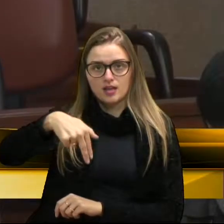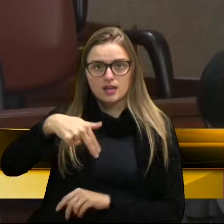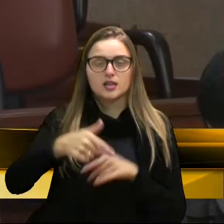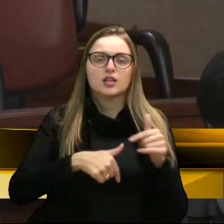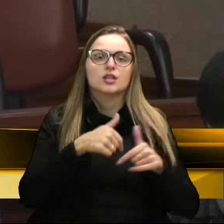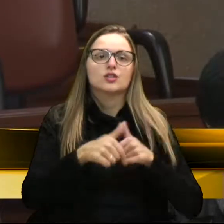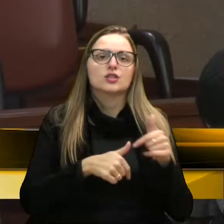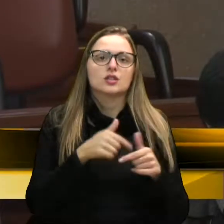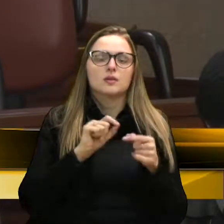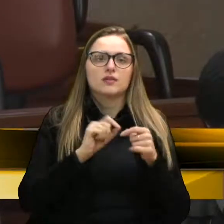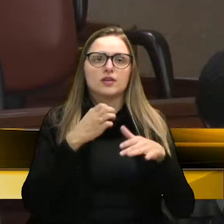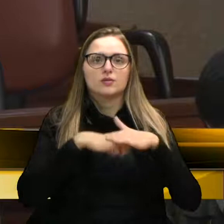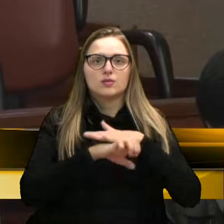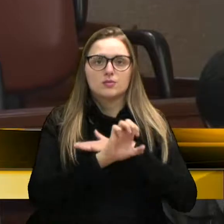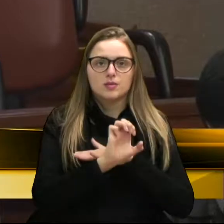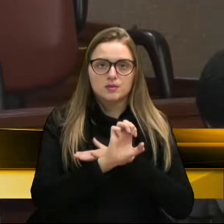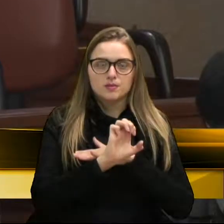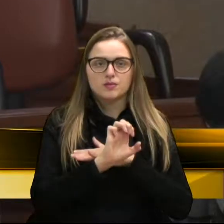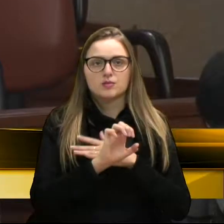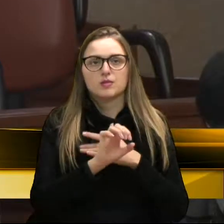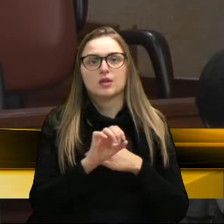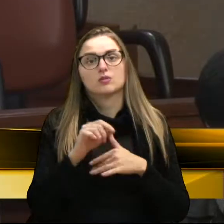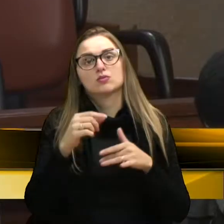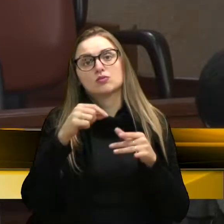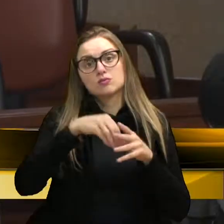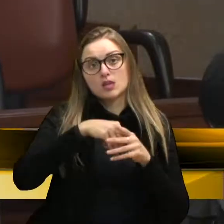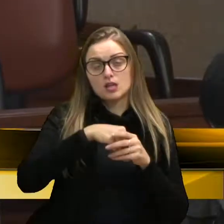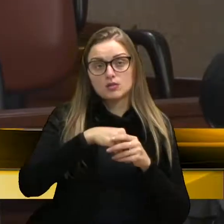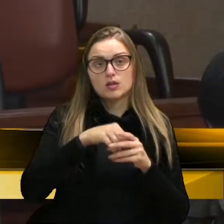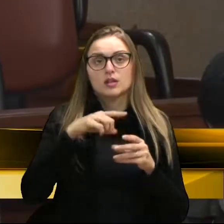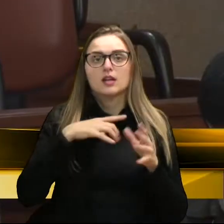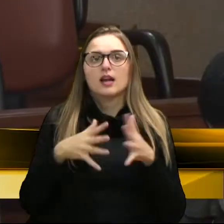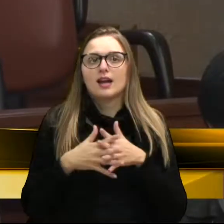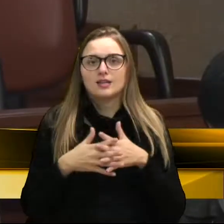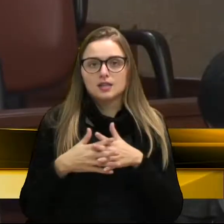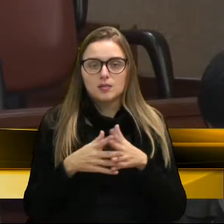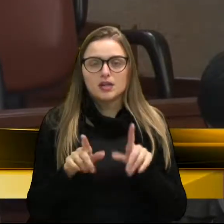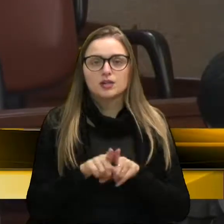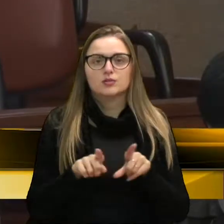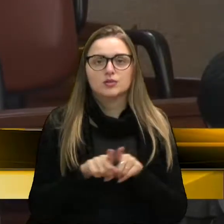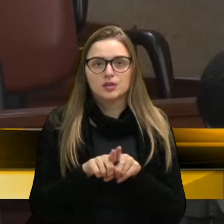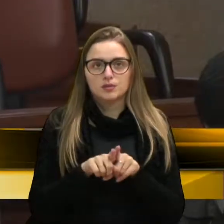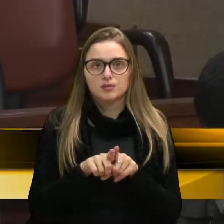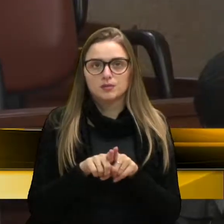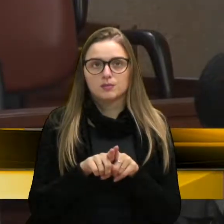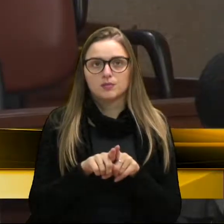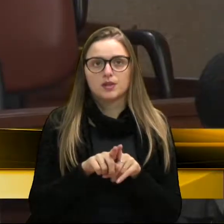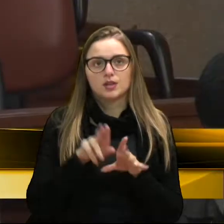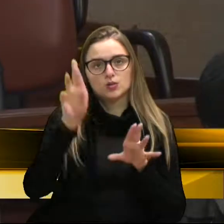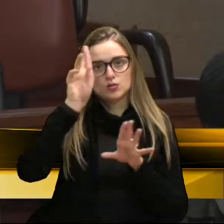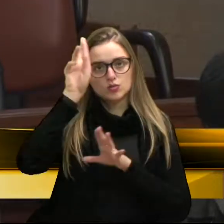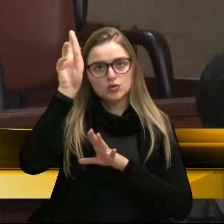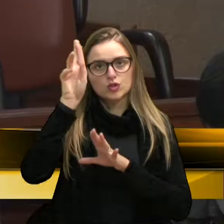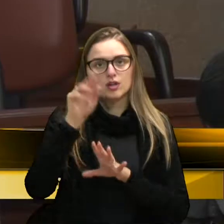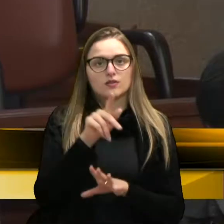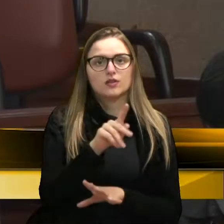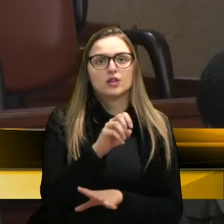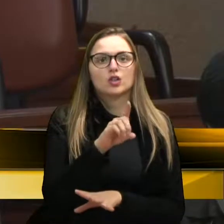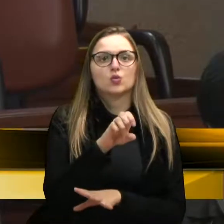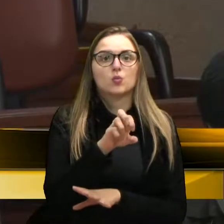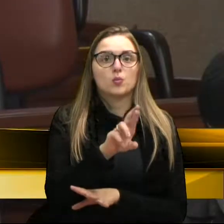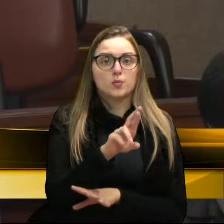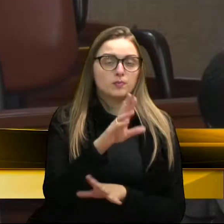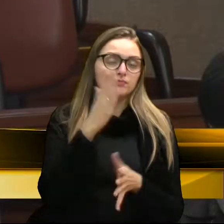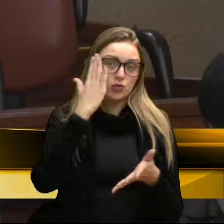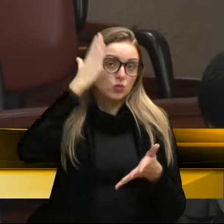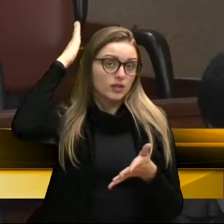em empreendimentos imobiliários residenciais, implicando em efetivo comando do chefe do Poder Executivo em alterar a